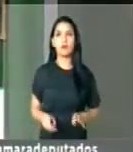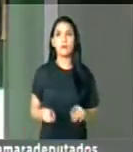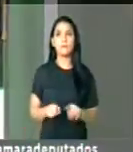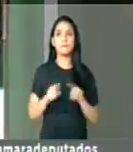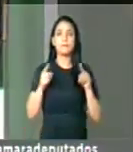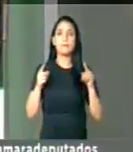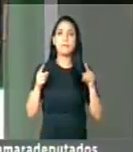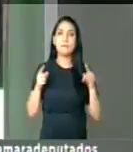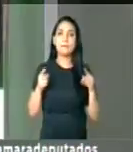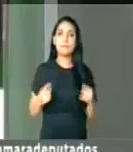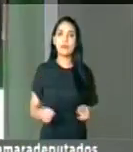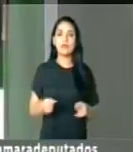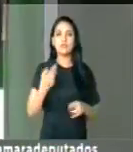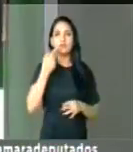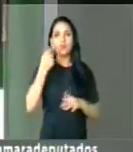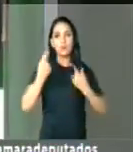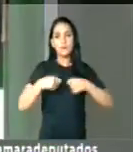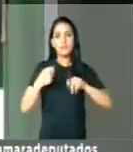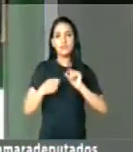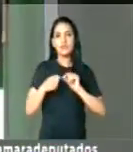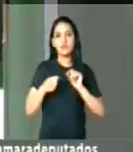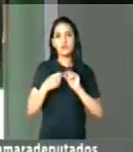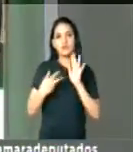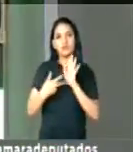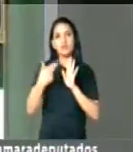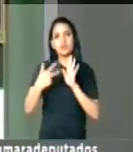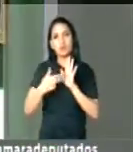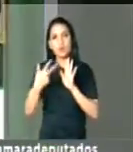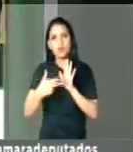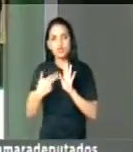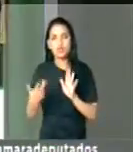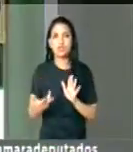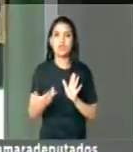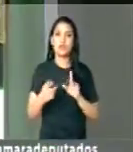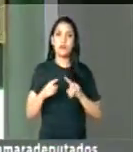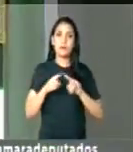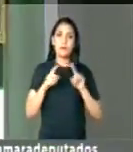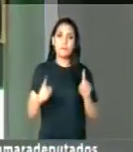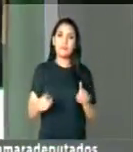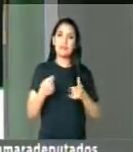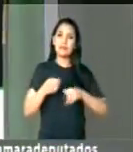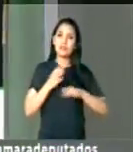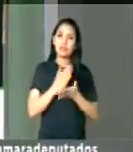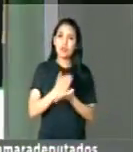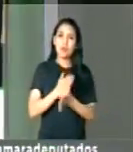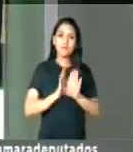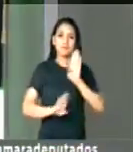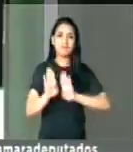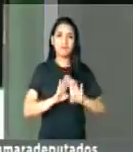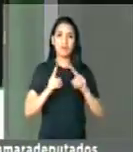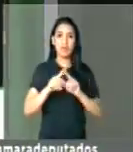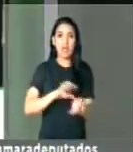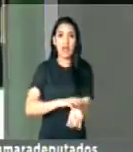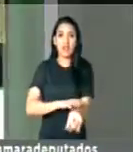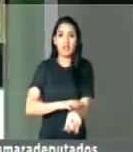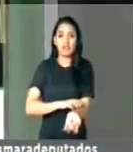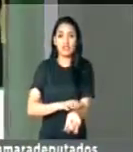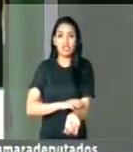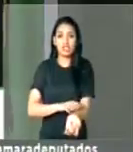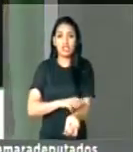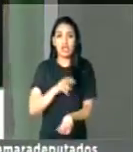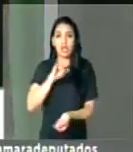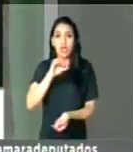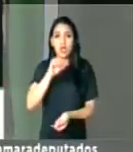a iodo, e o cateterismo tem uso de contraste, enfim, ele precisava desses cuidados, a Polícia Federal tinha